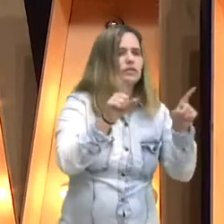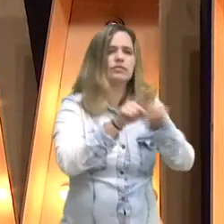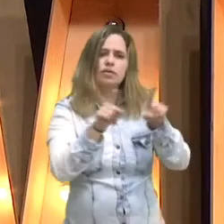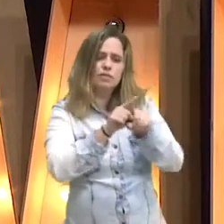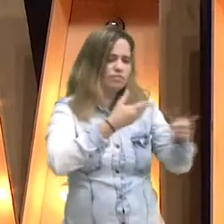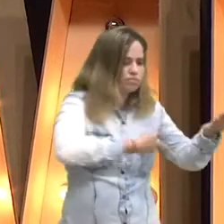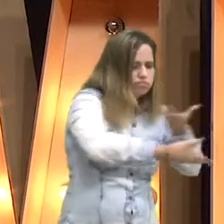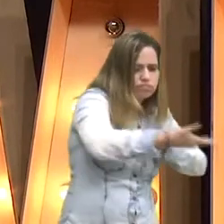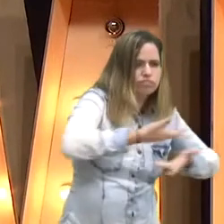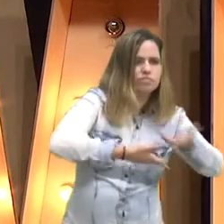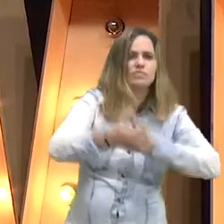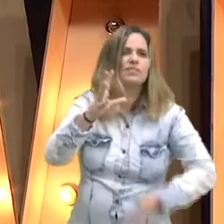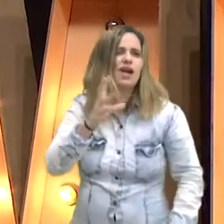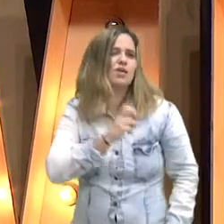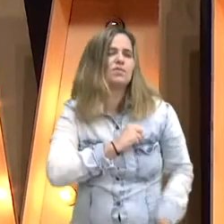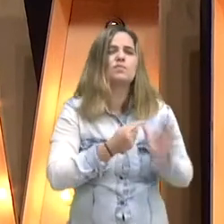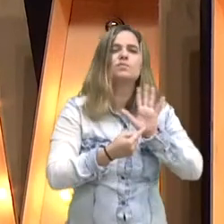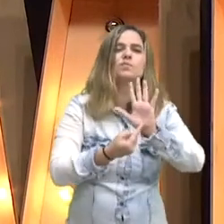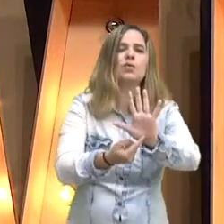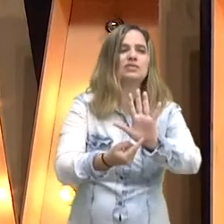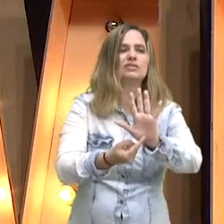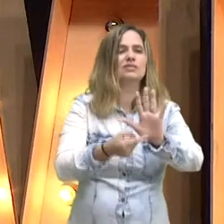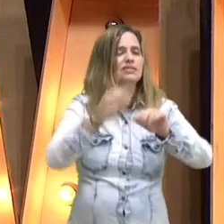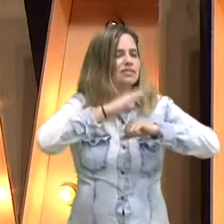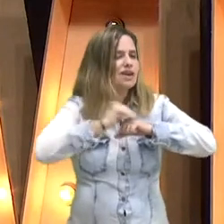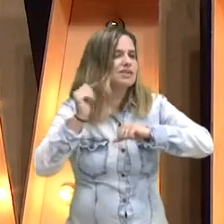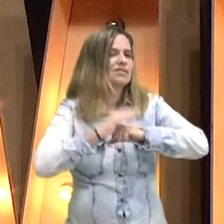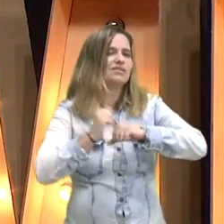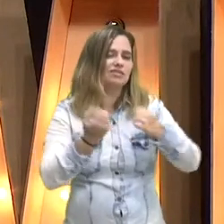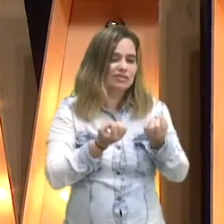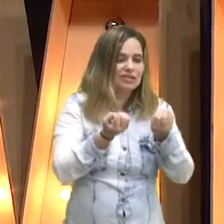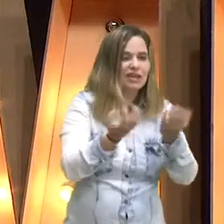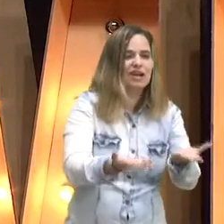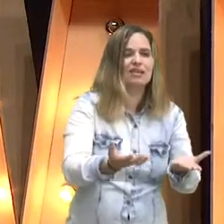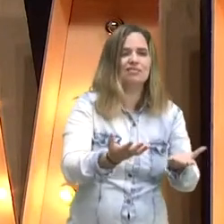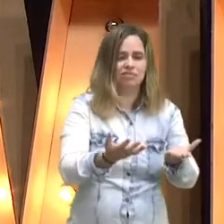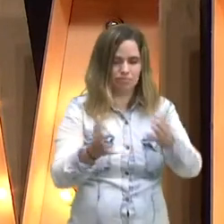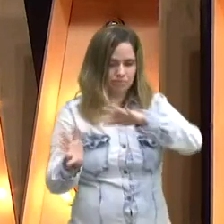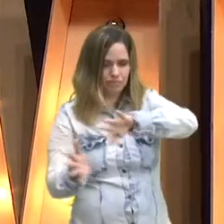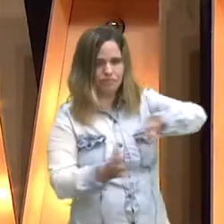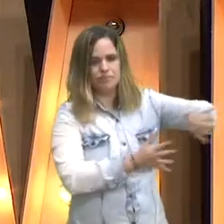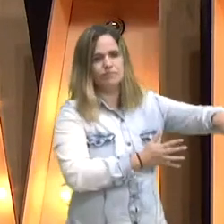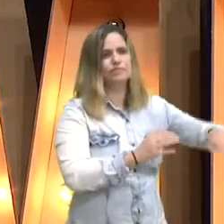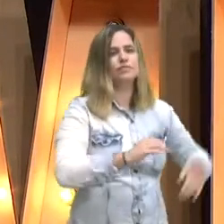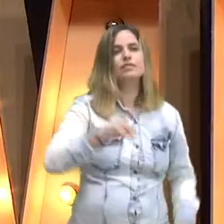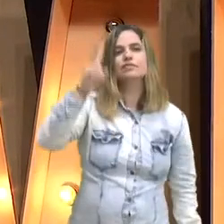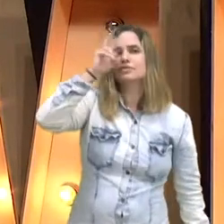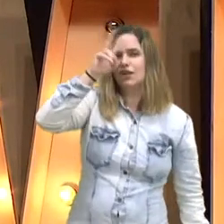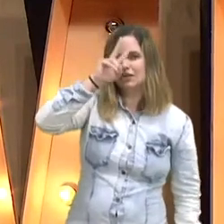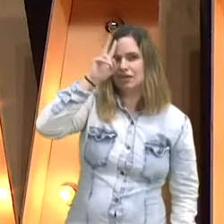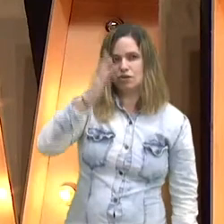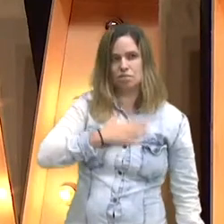das coisas que eu gosto na história do filho pródigo é que quando o menino volta, ele foi rebelde, ele